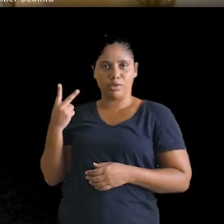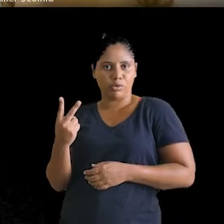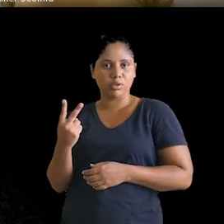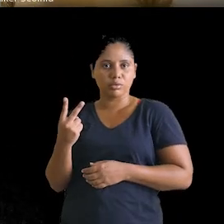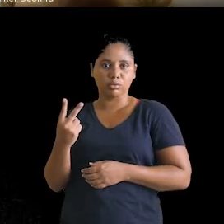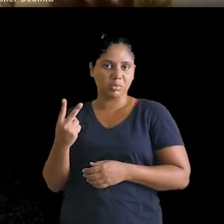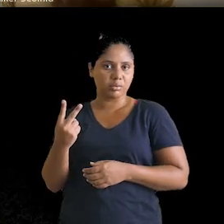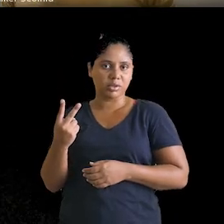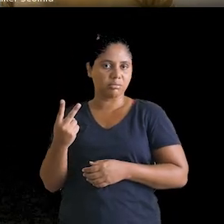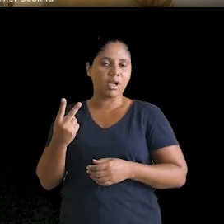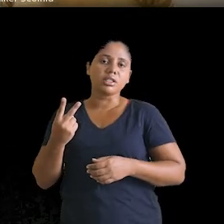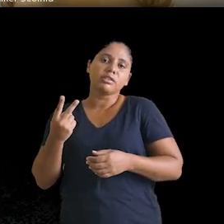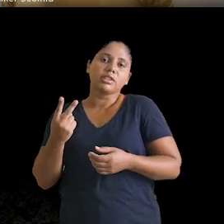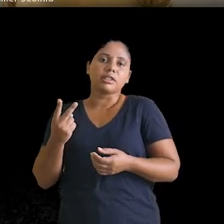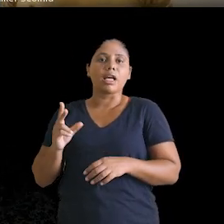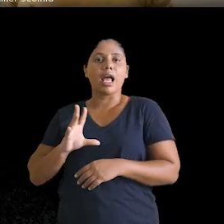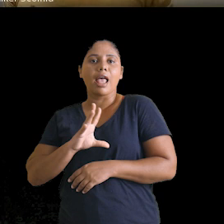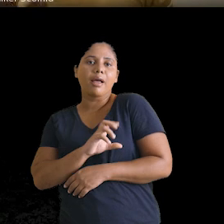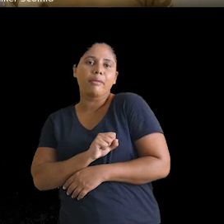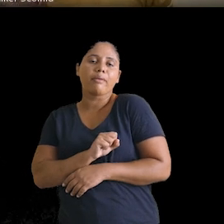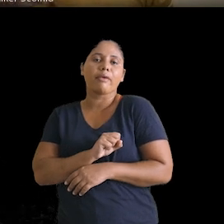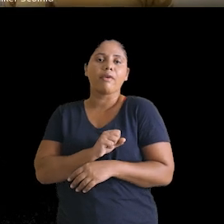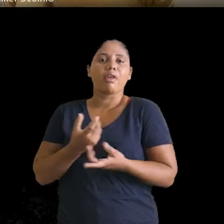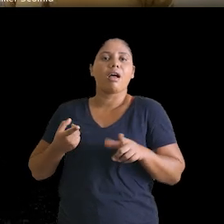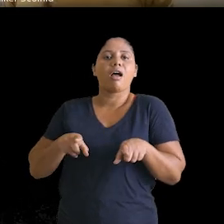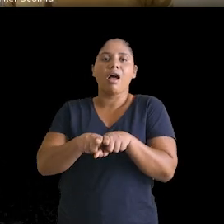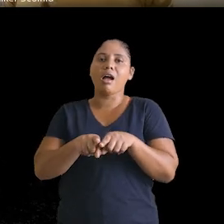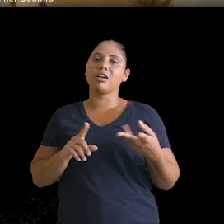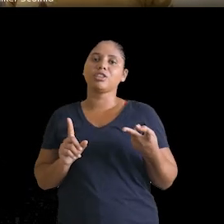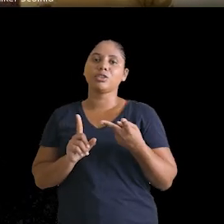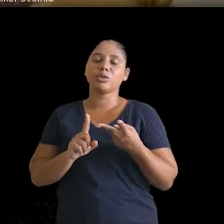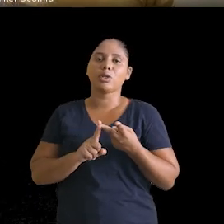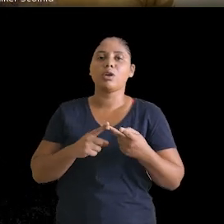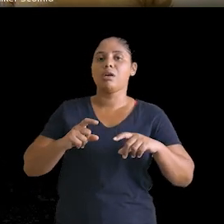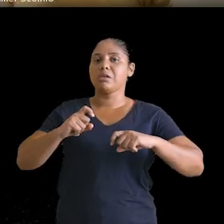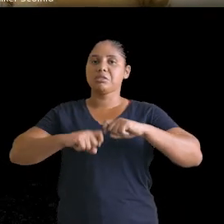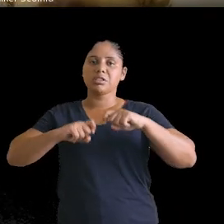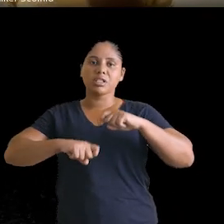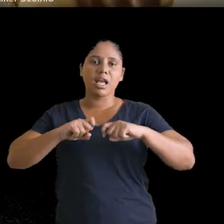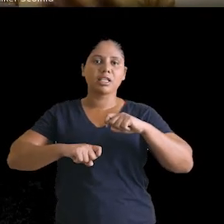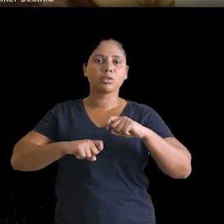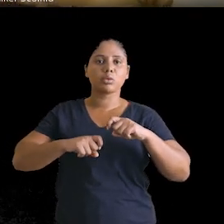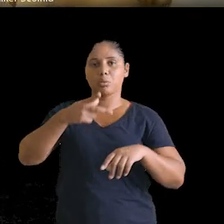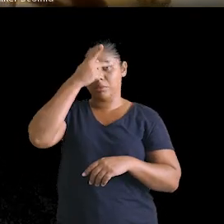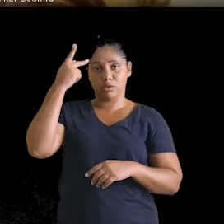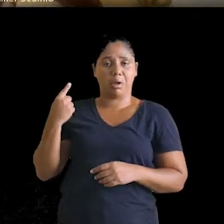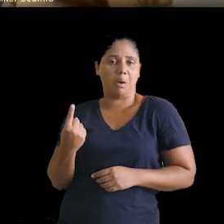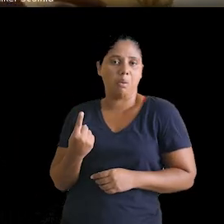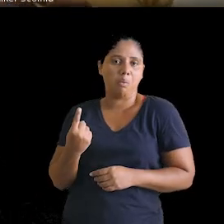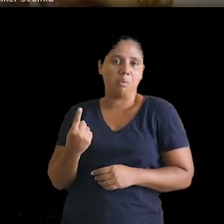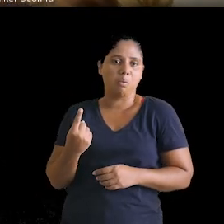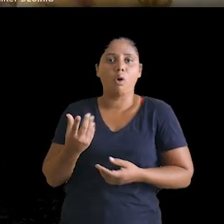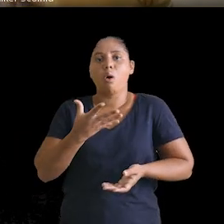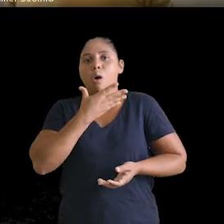afetividade, não só amorosa como sexual, com mais de uma, ou então apenas com uma pessoa, mas pode ser com um homem, com mulher, e então a